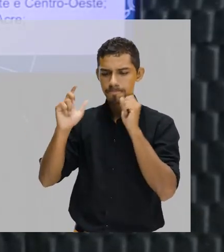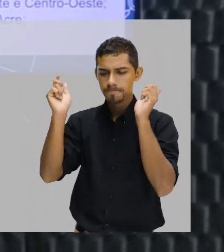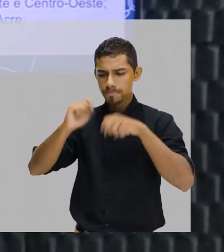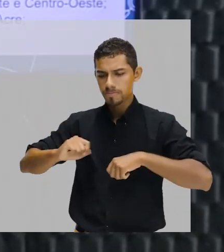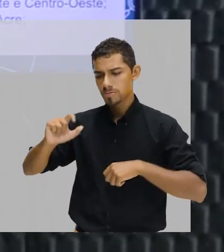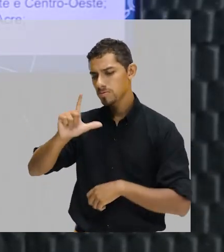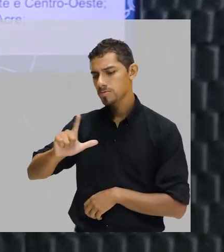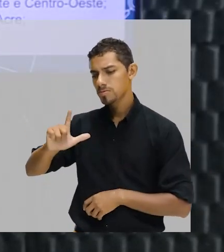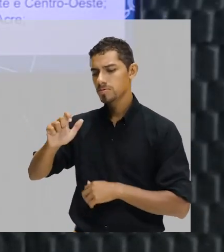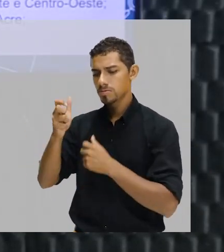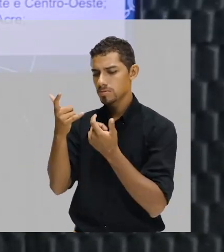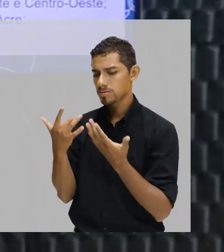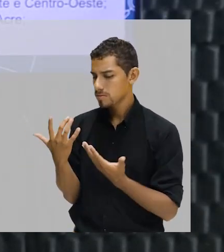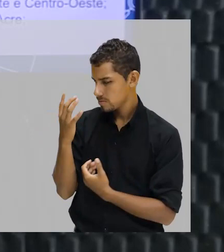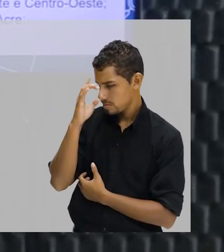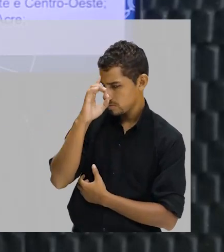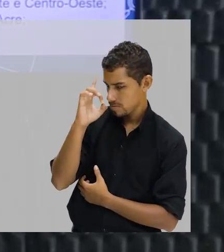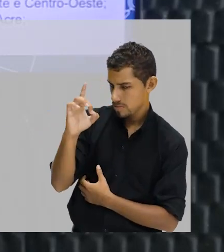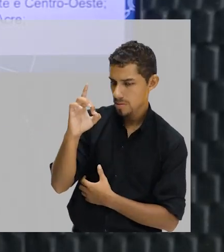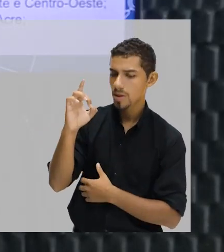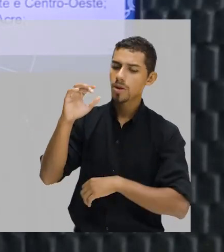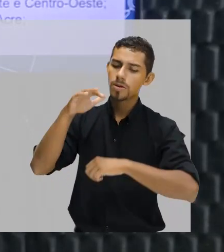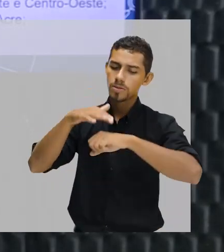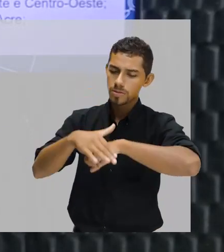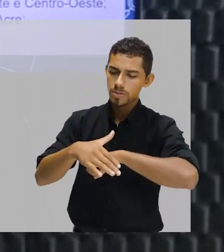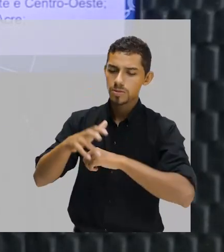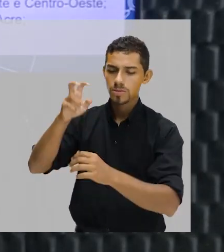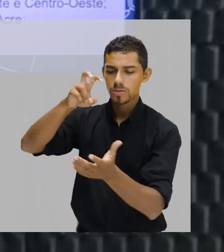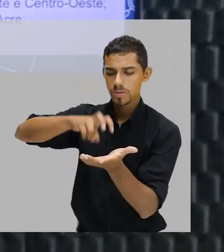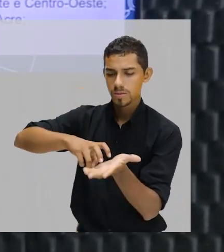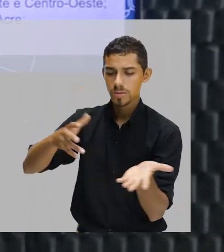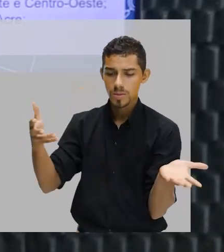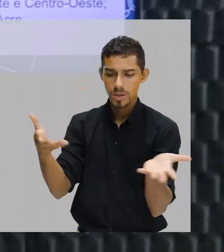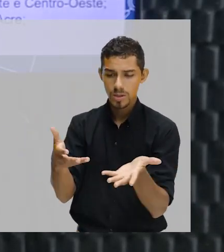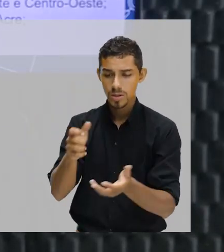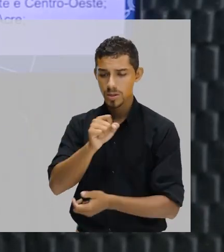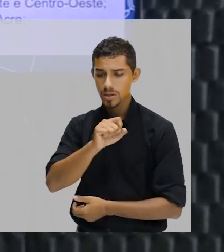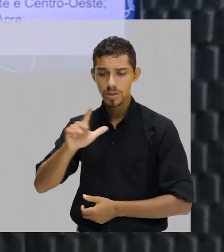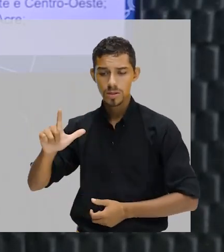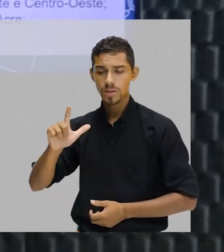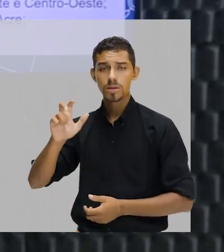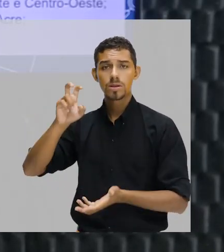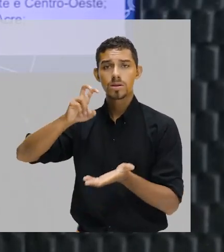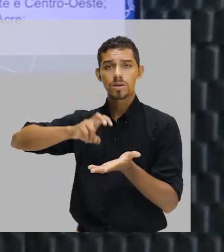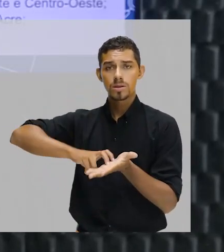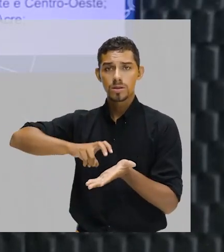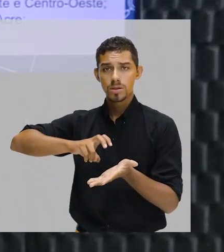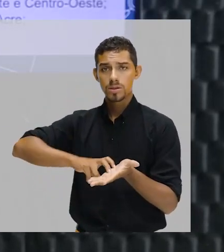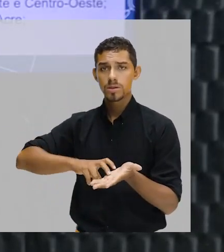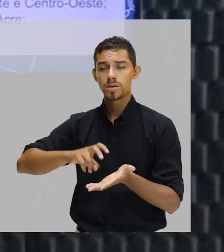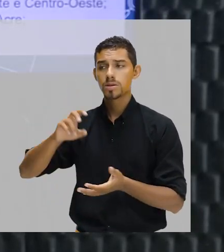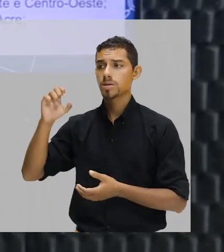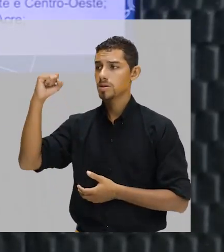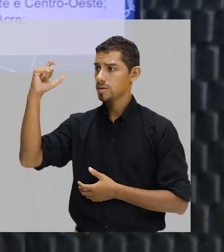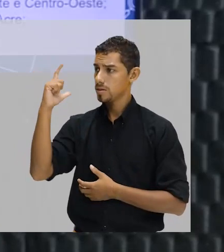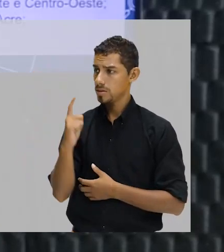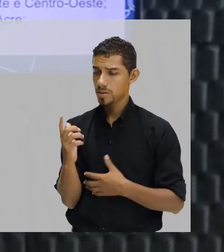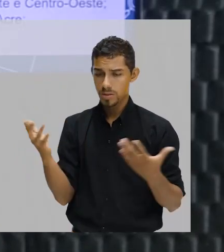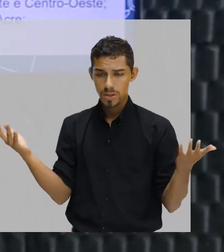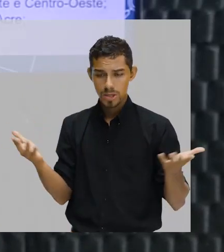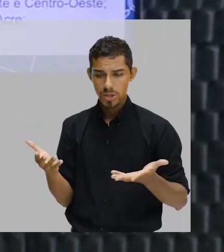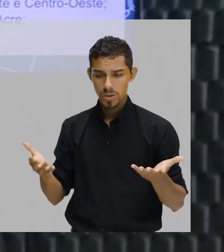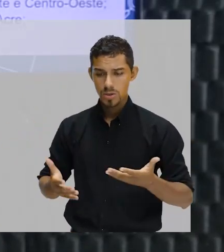movimentação do Sol. Então, por exemplo, agora, são 10 horas da manhã aqui em São Luís, nós estamos no fuso menos 45, o Sol está aqui sobre